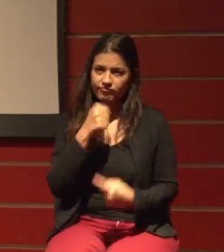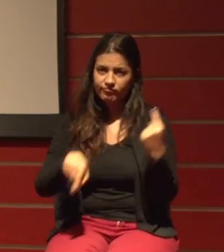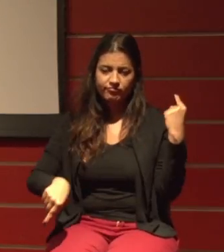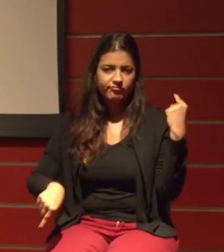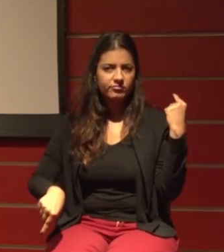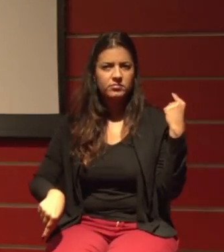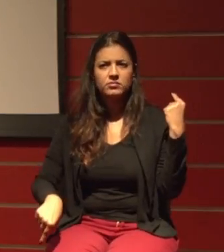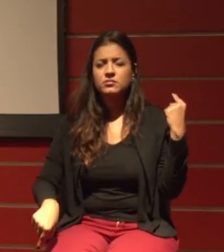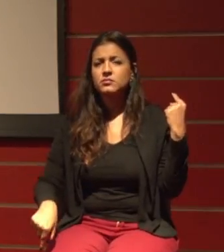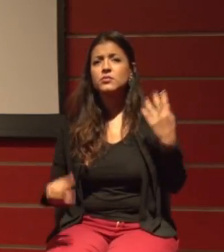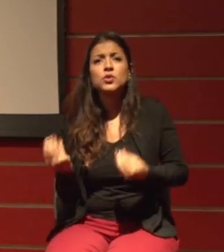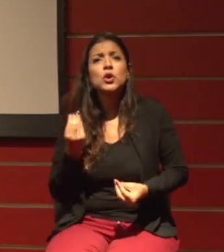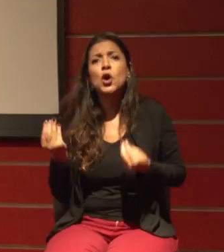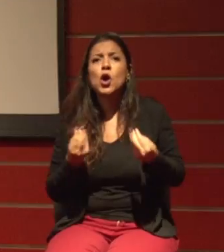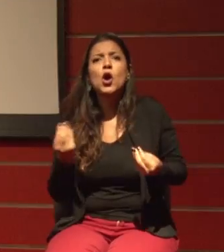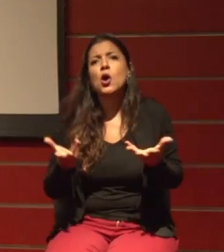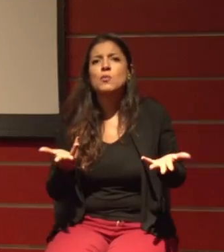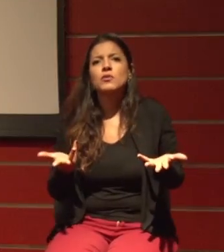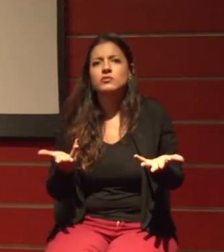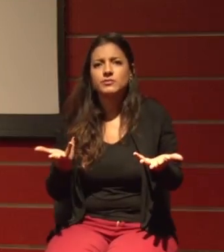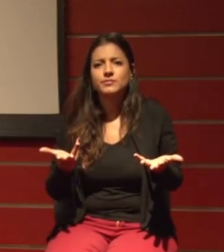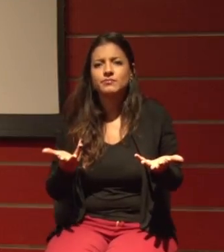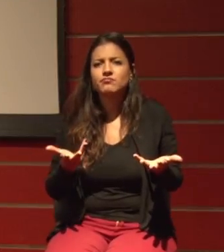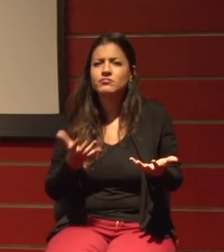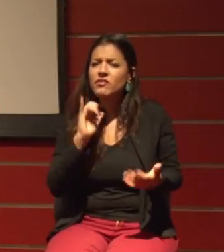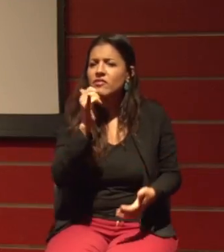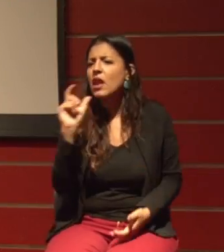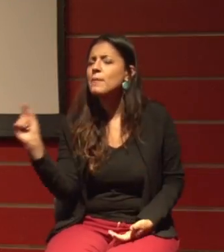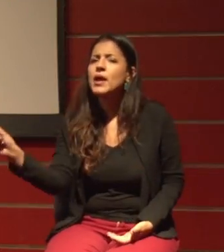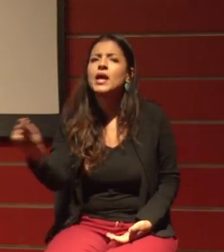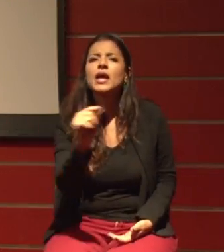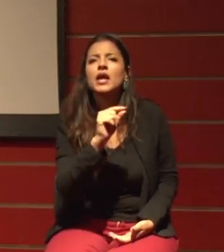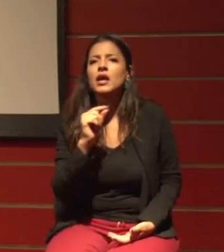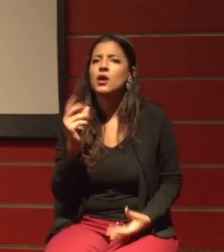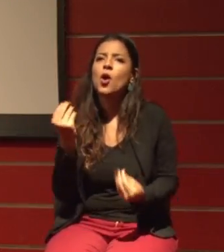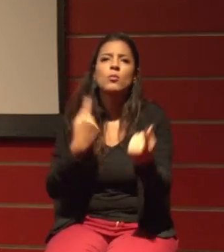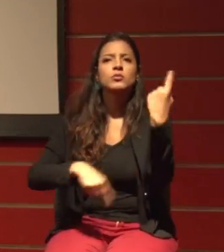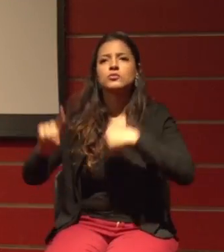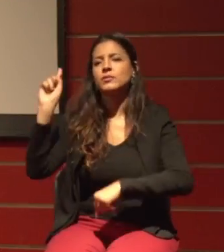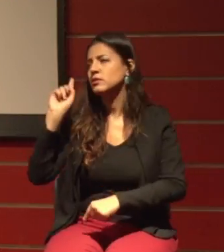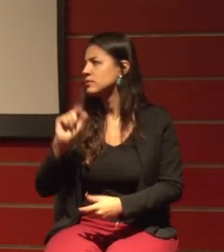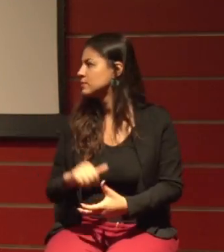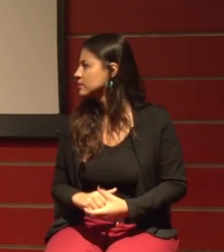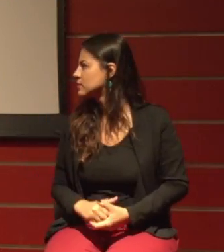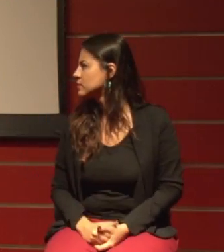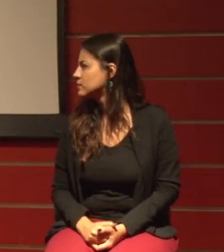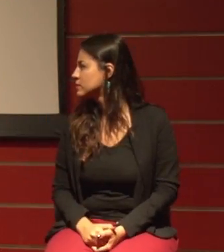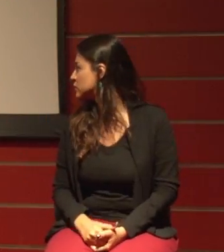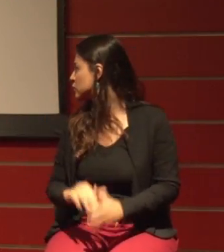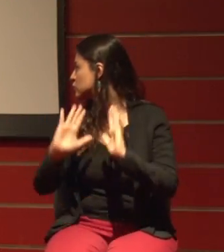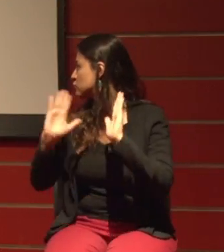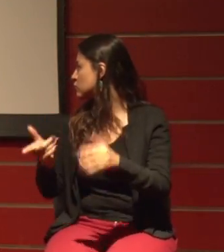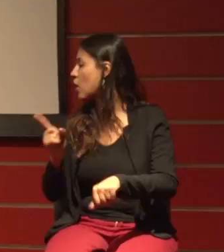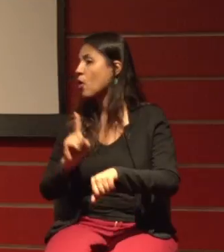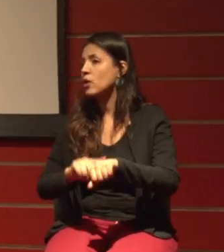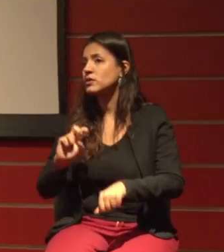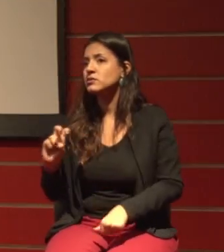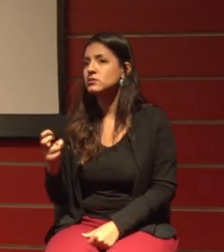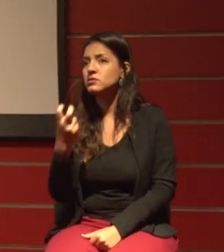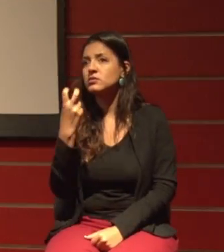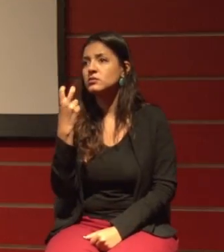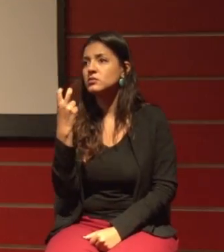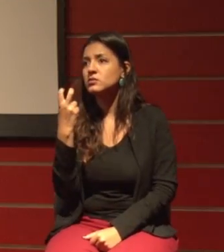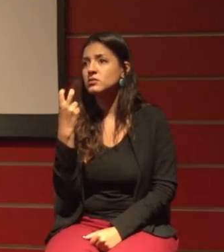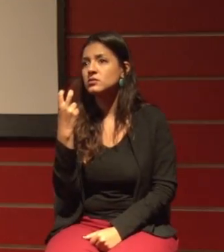gente tá falando como é que nós vamos falar como é que a gente vai superar isso são 5 horas eu não sei se a gente